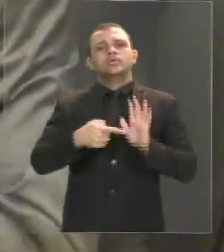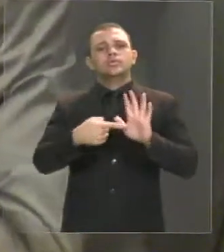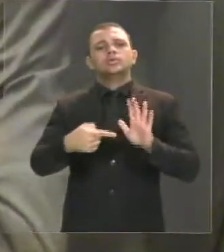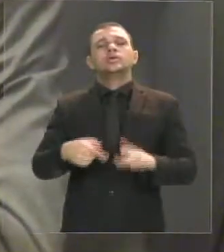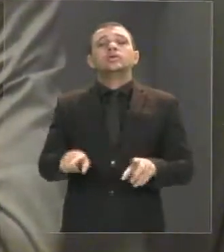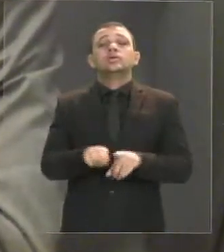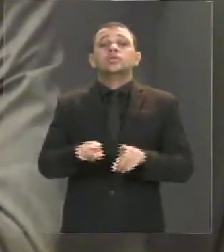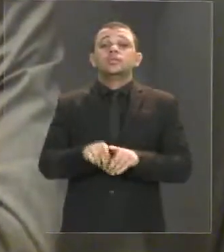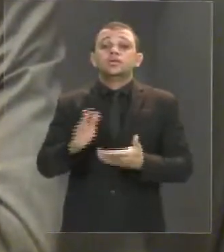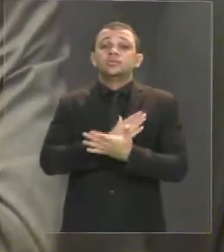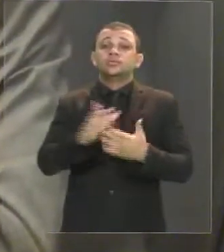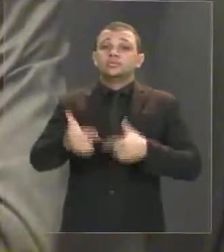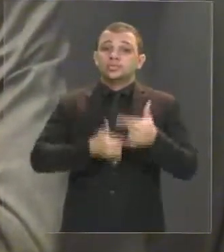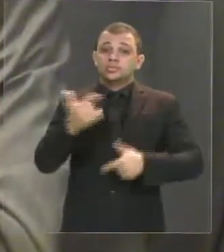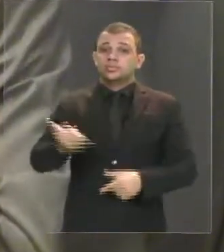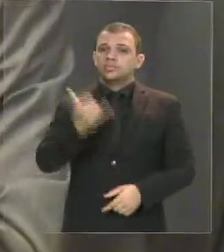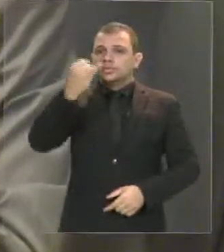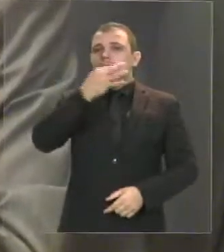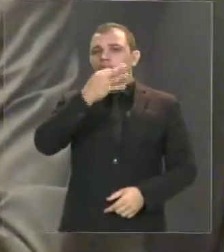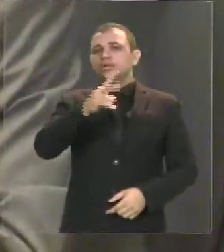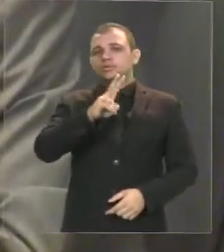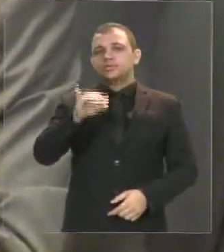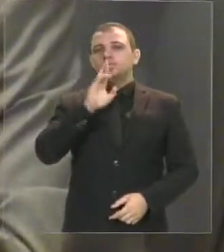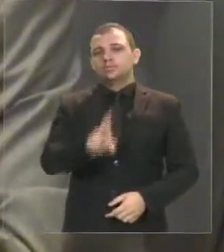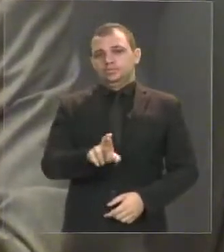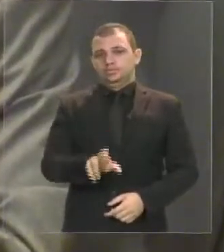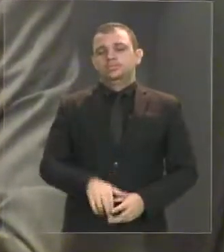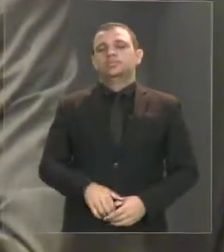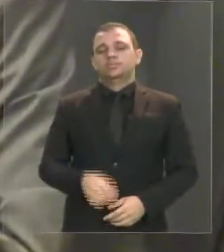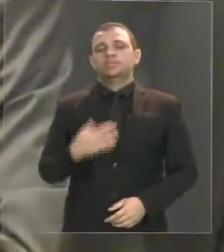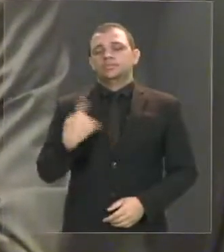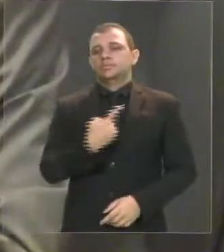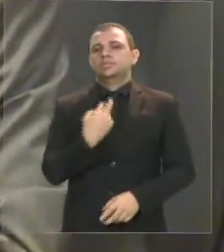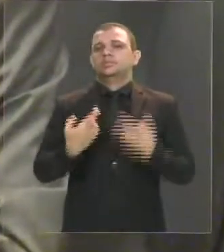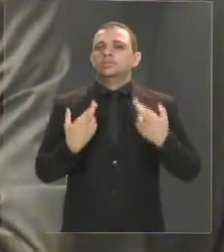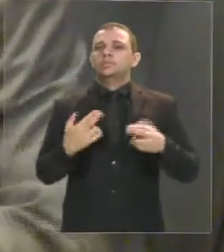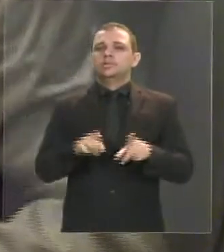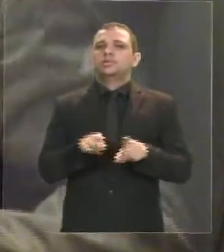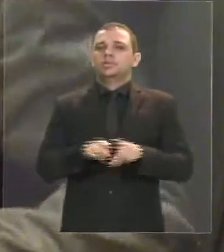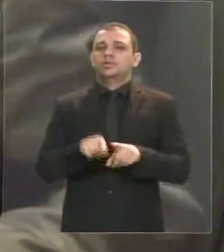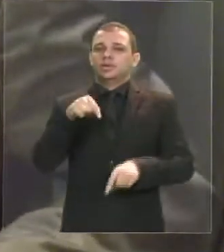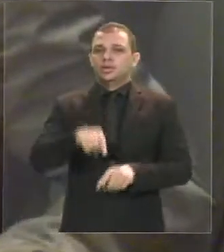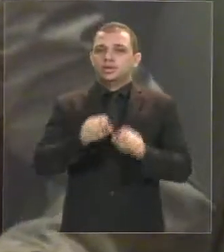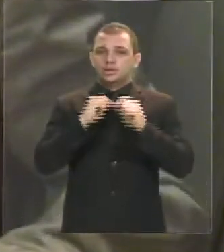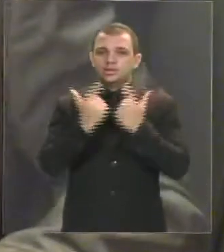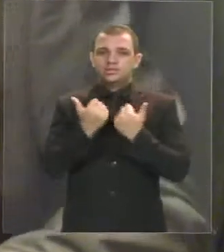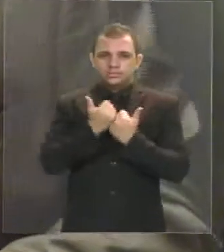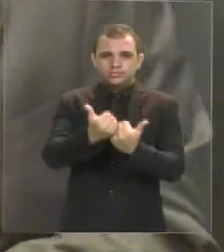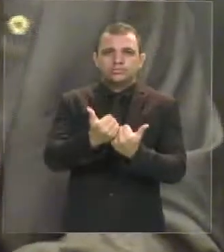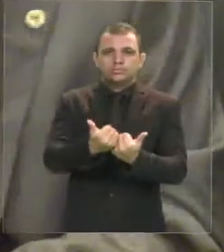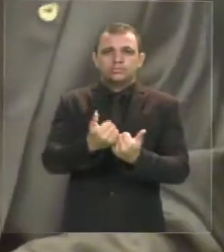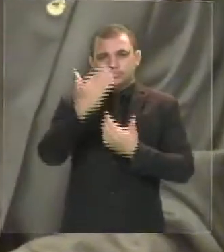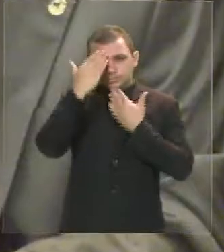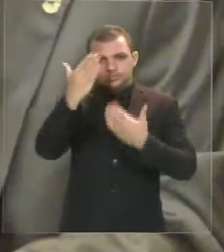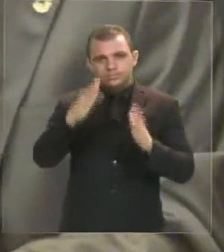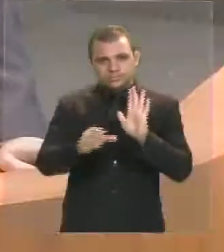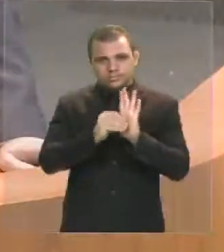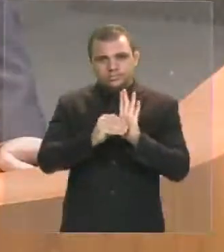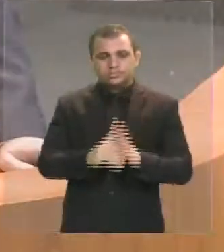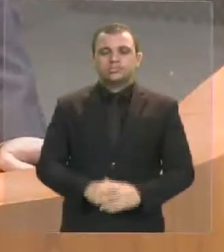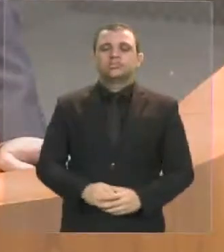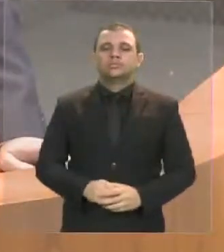acredito que vão dar resultados. É o que nós esperamos e claro, estamos aqui nessa casa também para apoiar iniciativas como essa. Muito obrigado pela parte. Deputado Rogério,